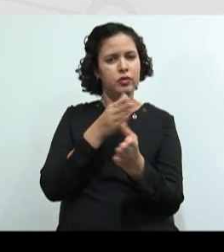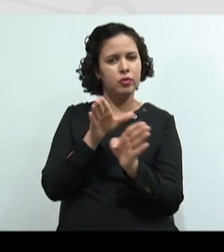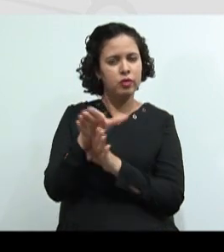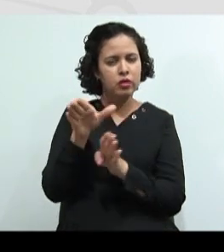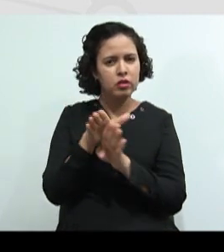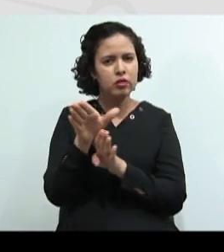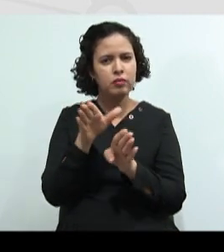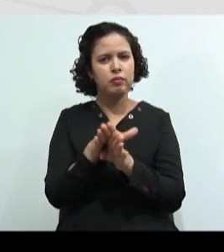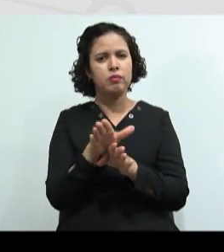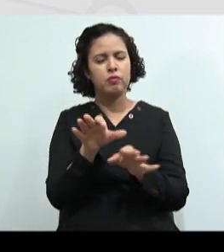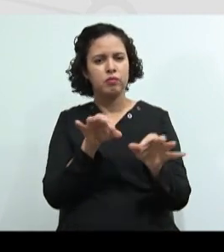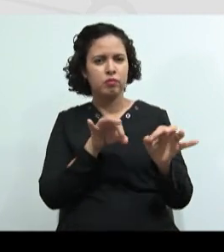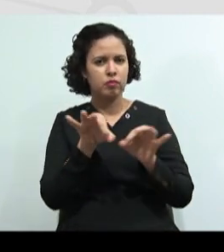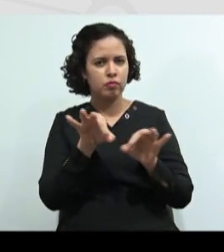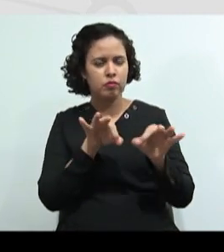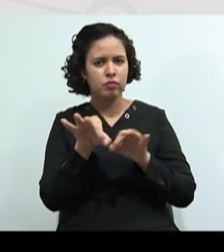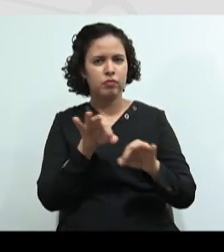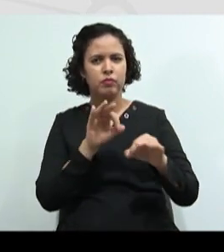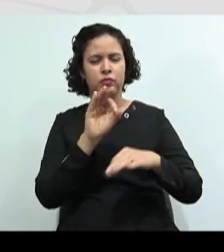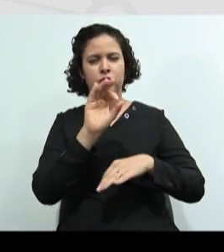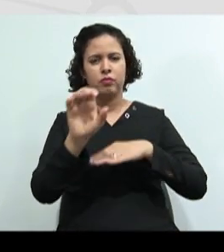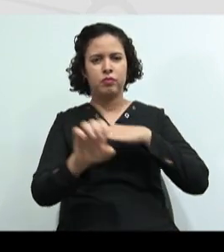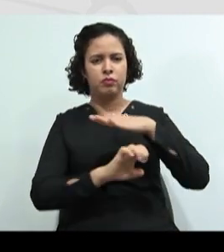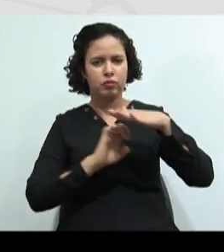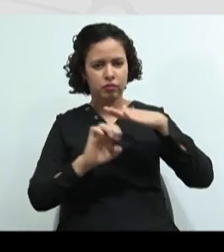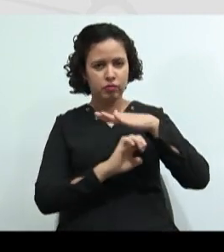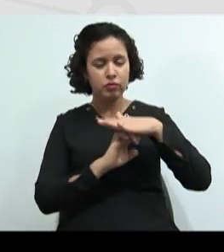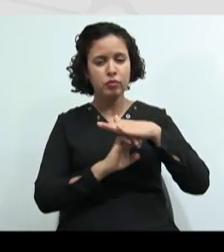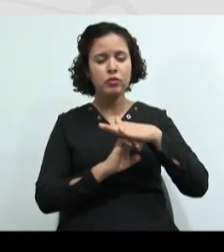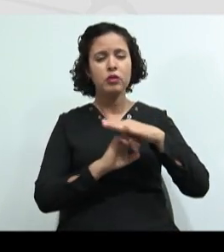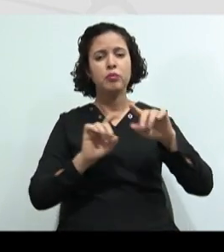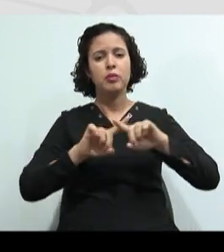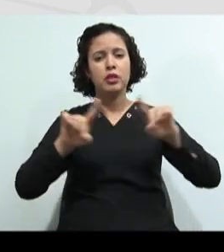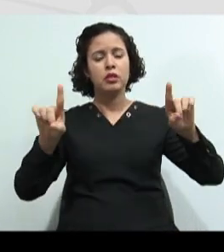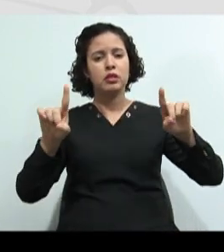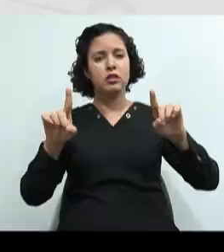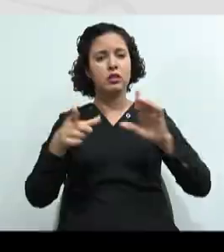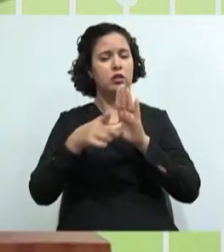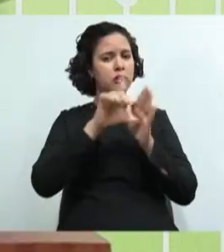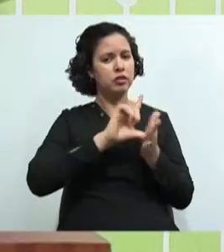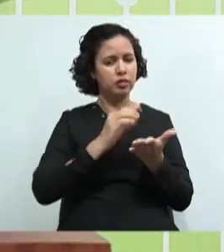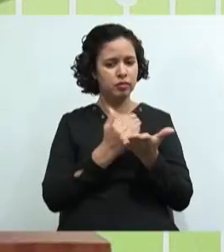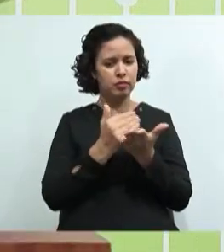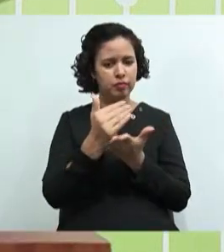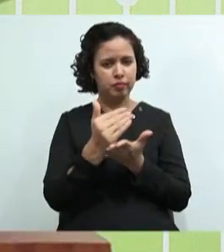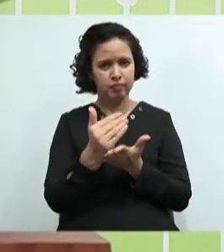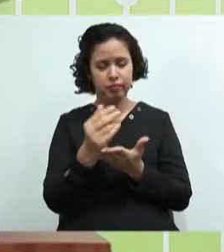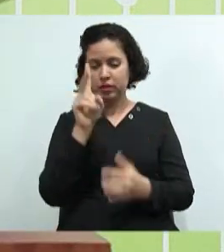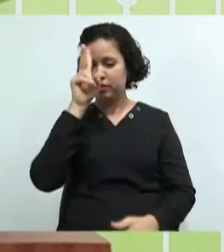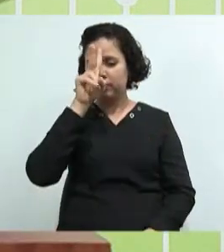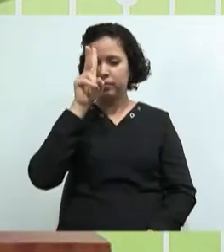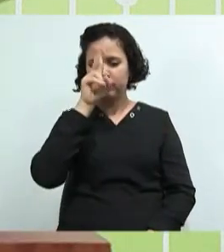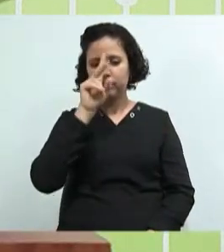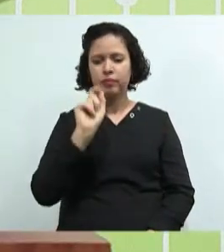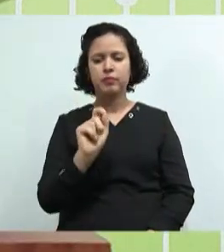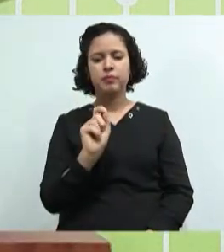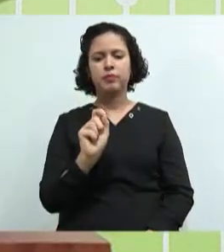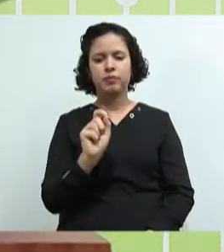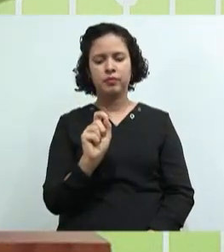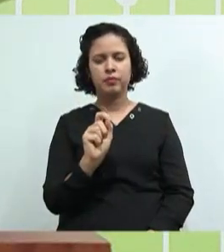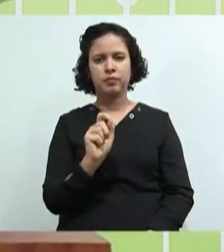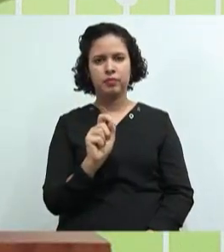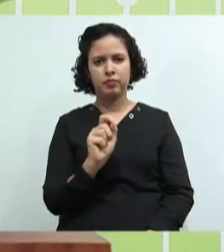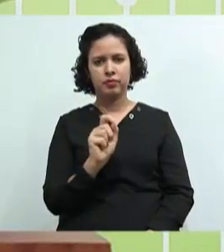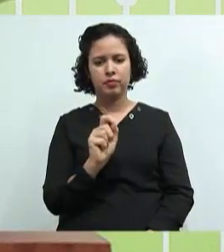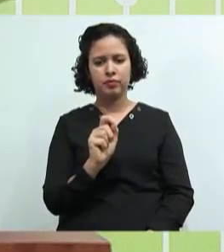organizacional. Antes de começarmos, fazermos essa pergunta, o que são objetivos? Pode voltar aqui para mim, que eu quero te lembrar uma coisa. Lembra